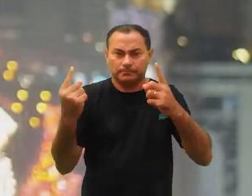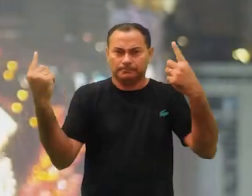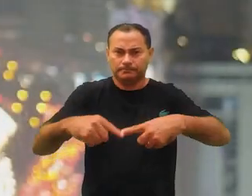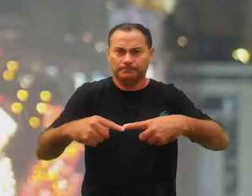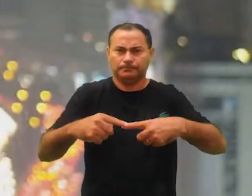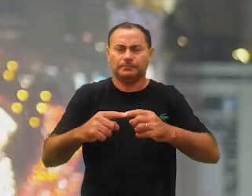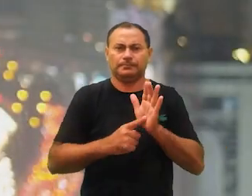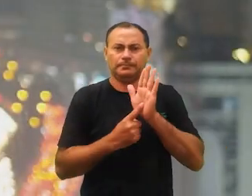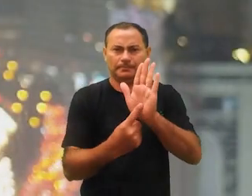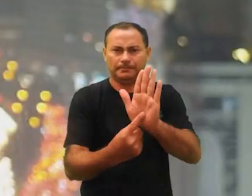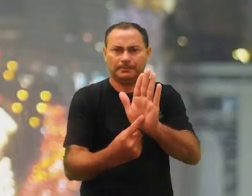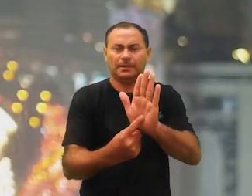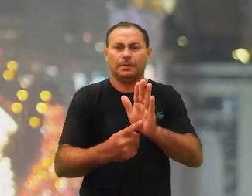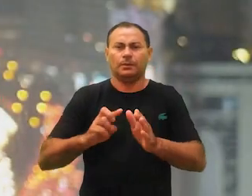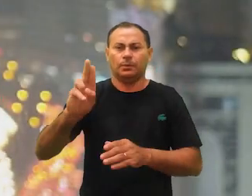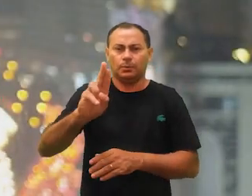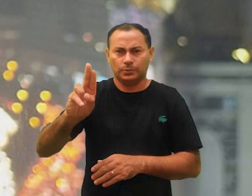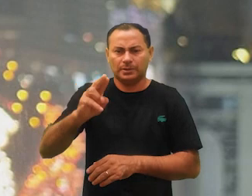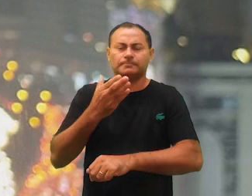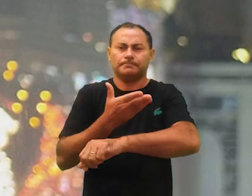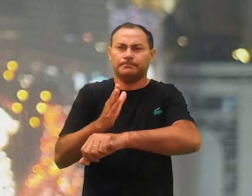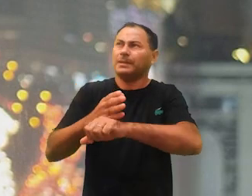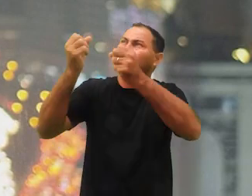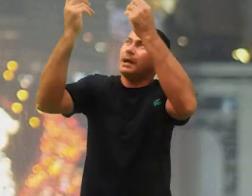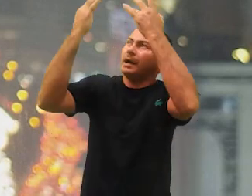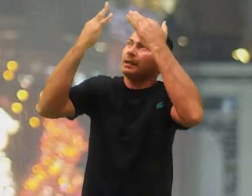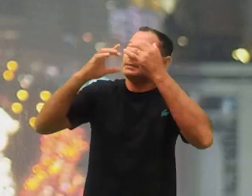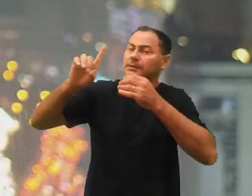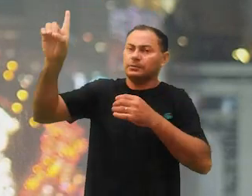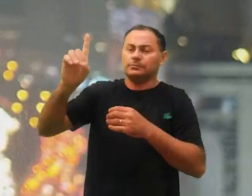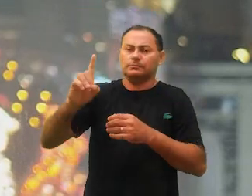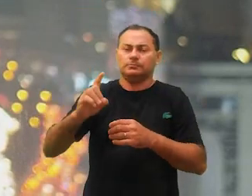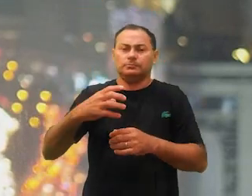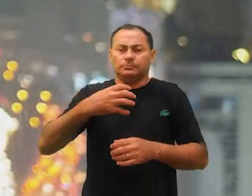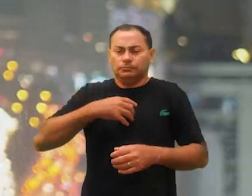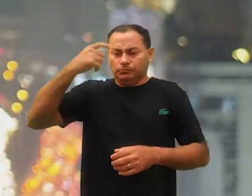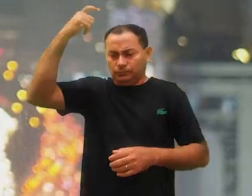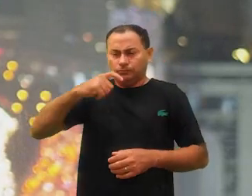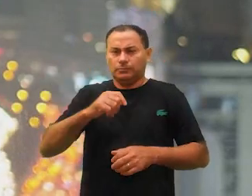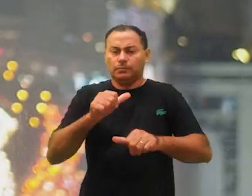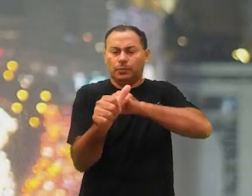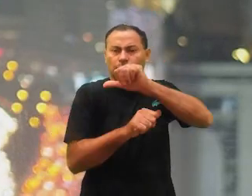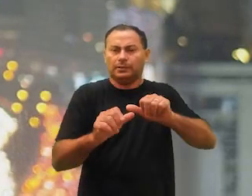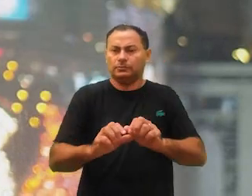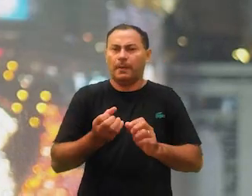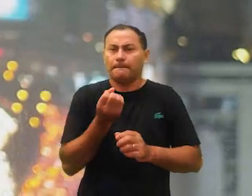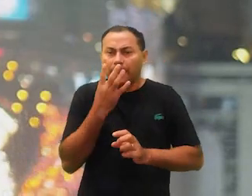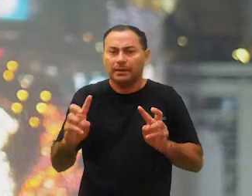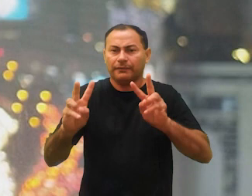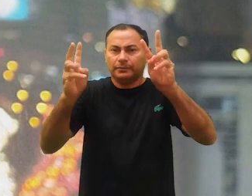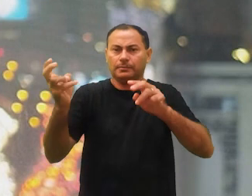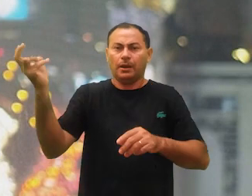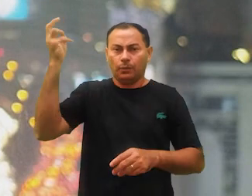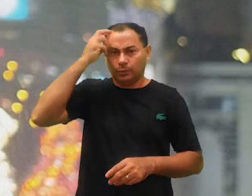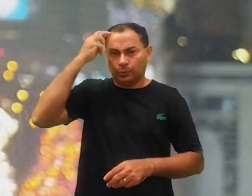o desafio que representa aplicar, pela graça de Deus, o caráter moldado pelas bem-aventuranças à cultura